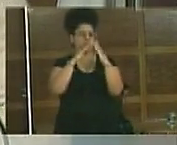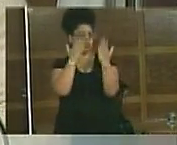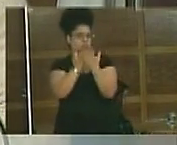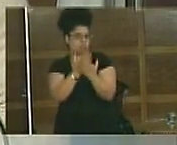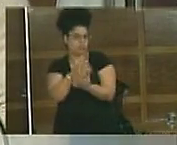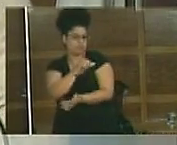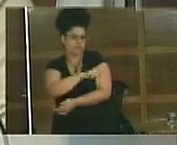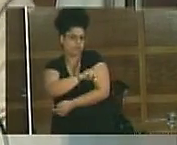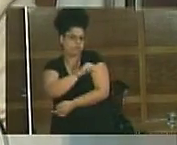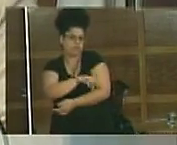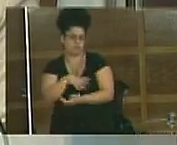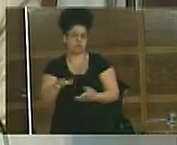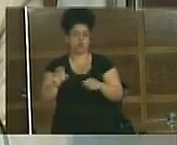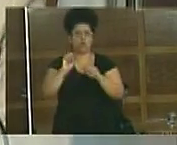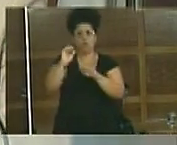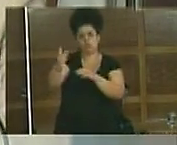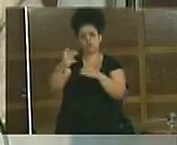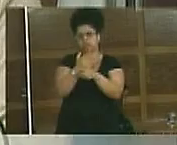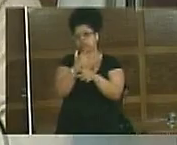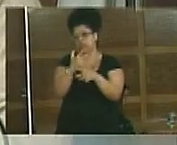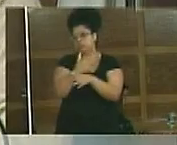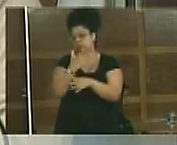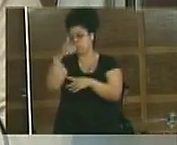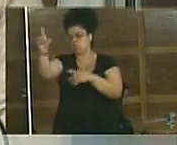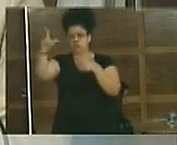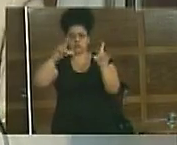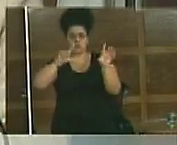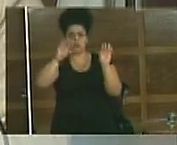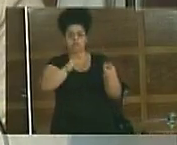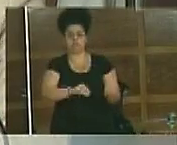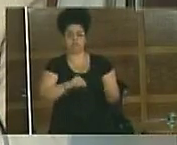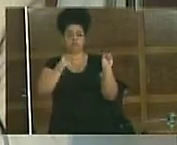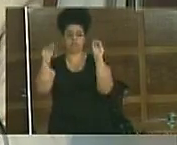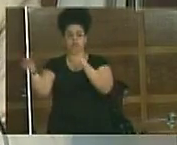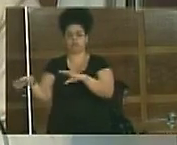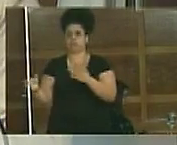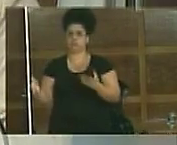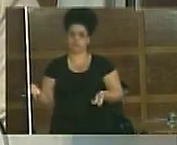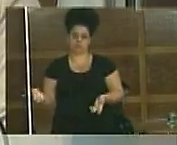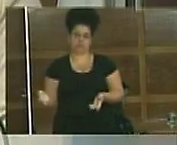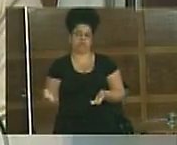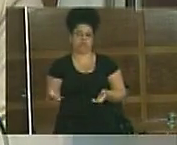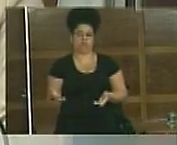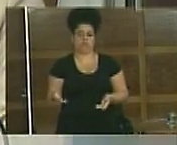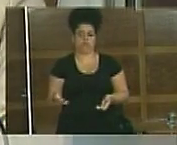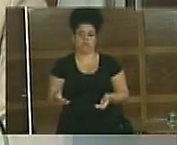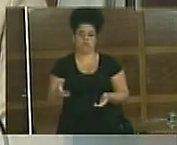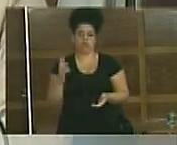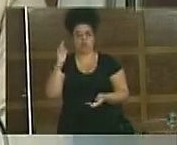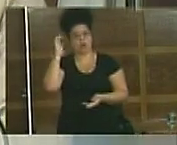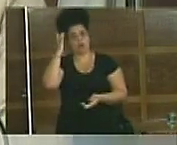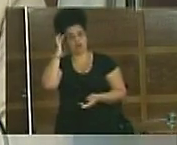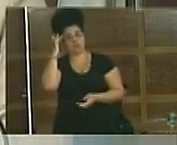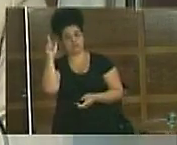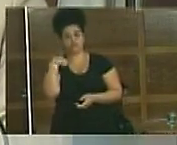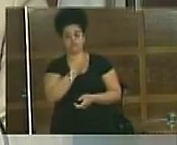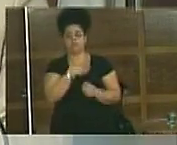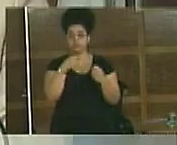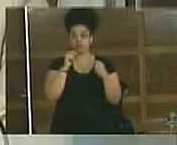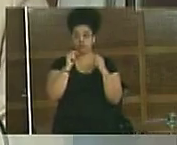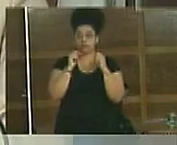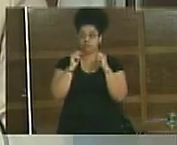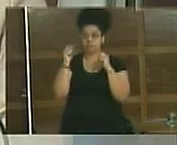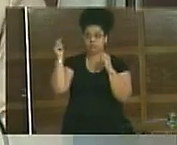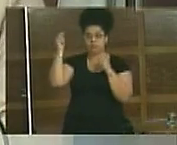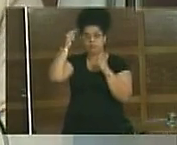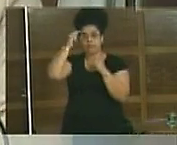Janeiro e viver em outra cidade, ficar aqui, mas ficar para um lado e para o outro, então eu acho que a gente tem que rever isso daí,